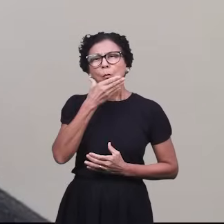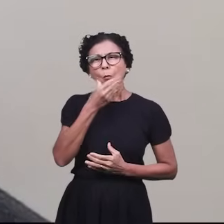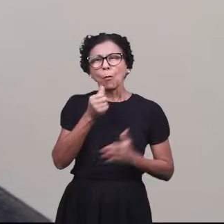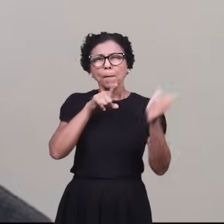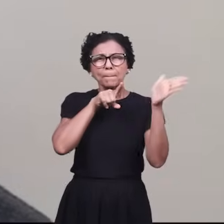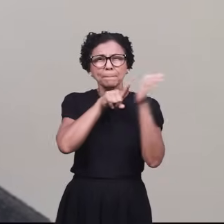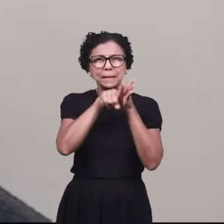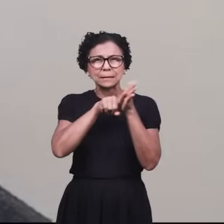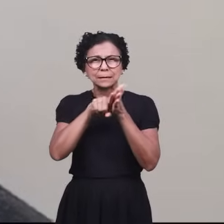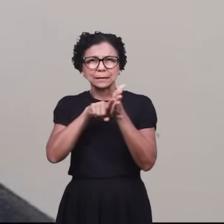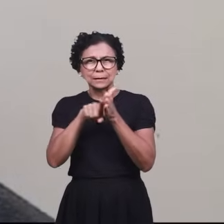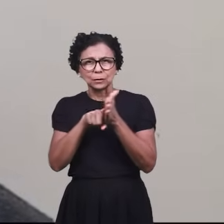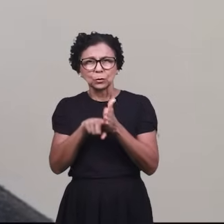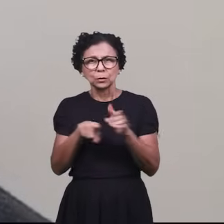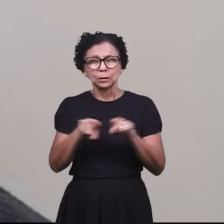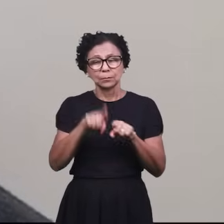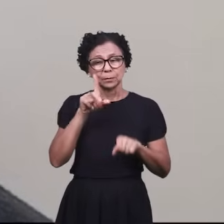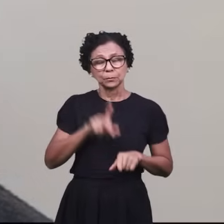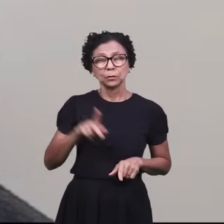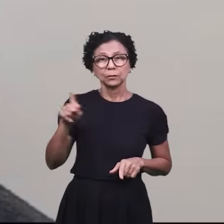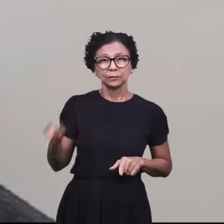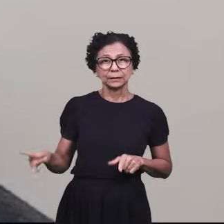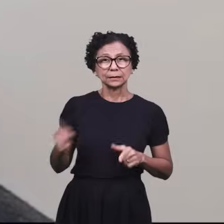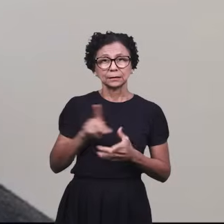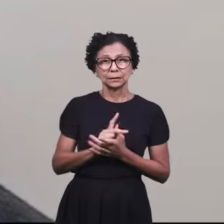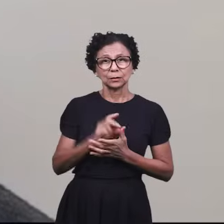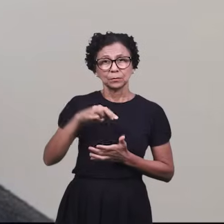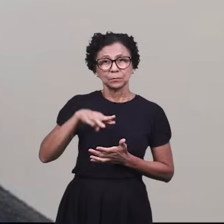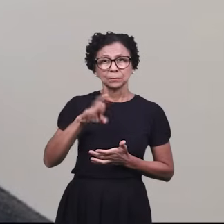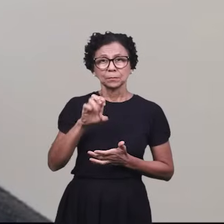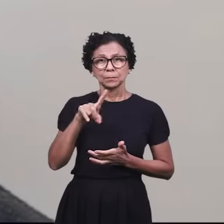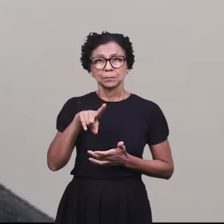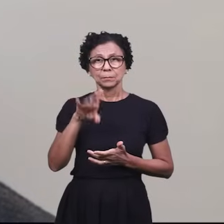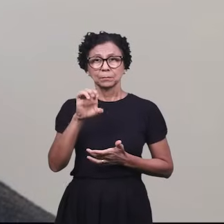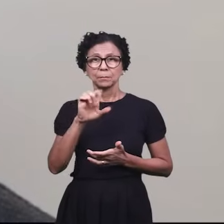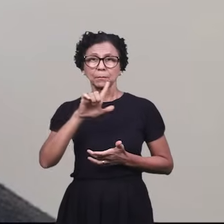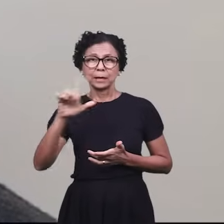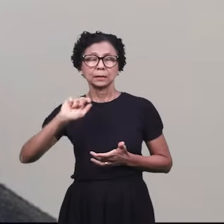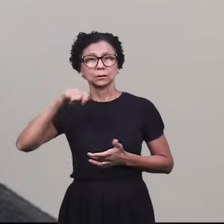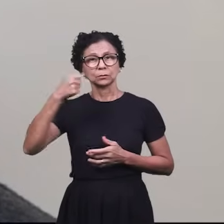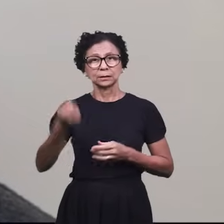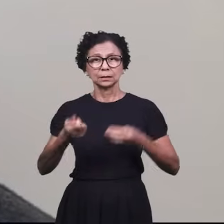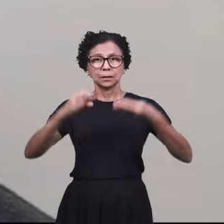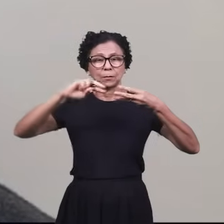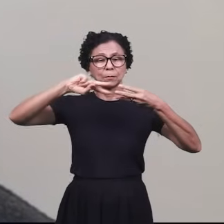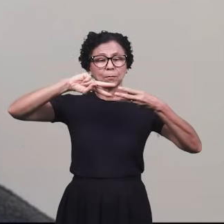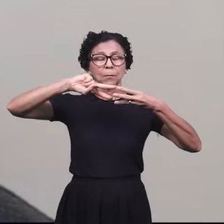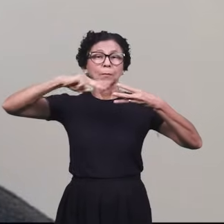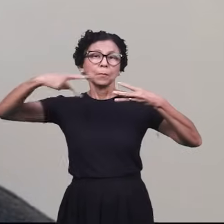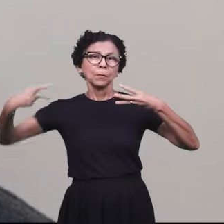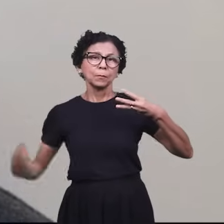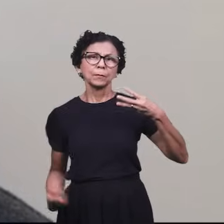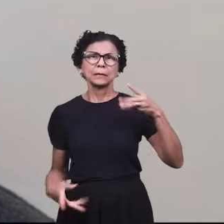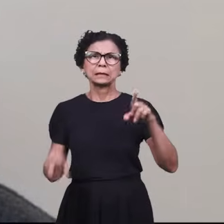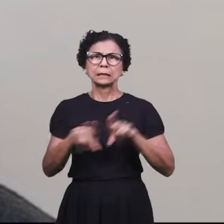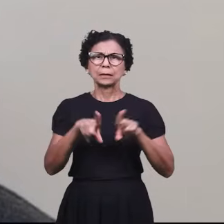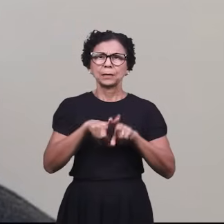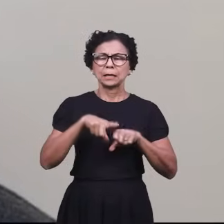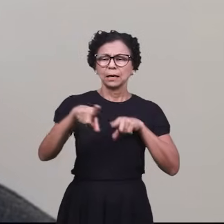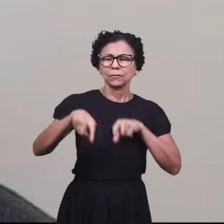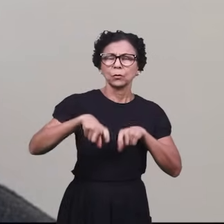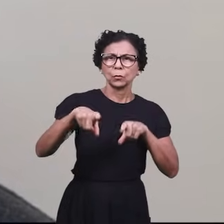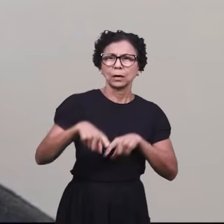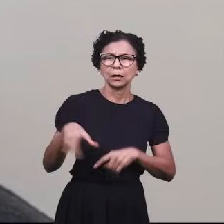1865, a partir dos estudos de um pesquisador e professor chamado Gregor Mendel,